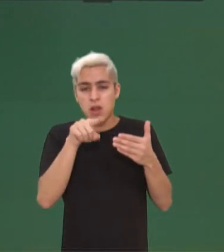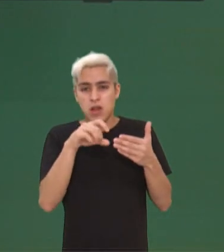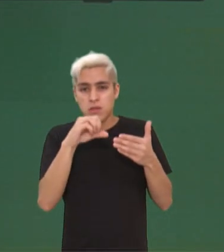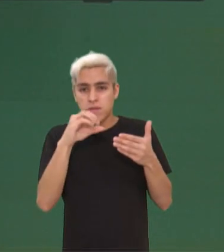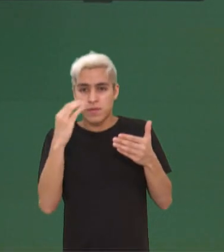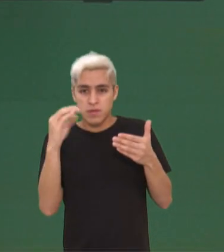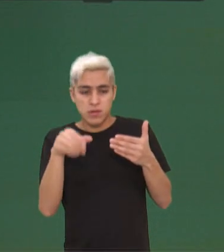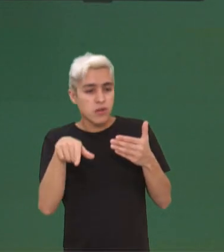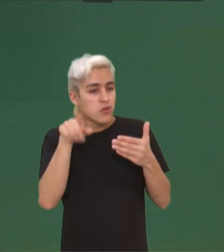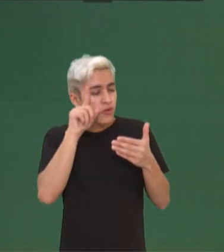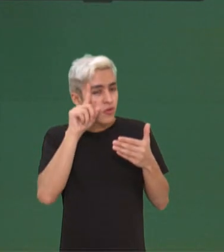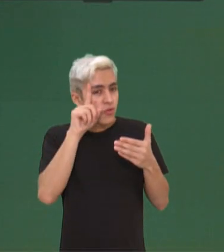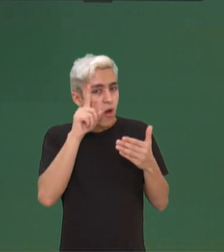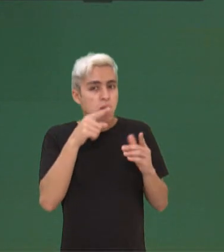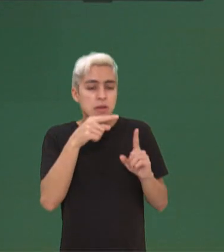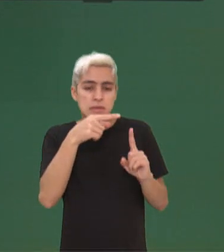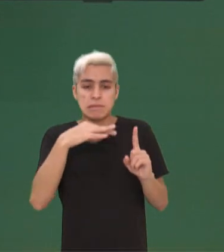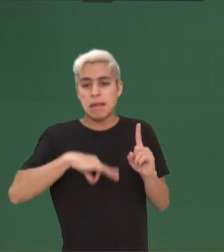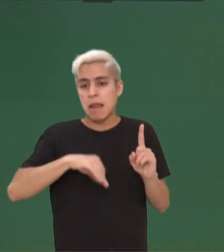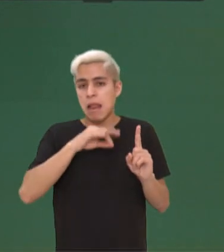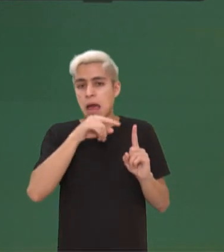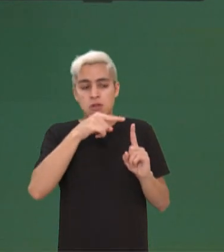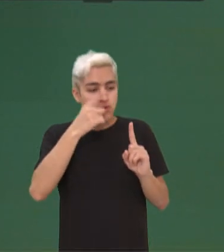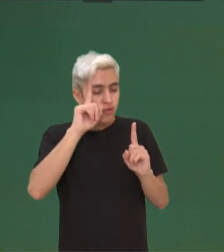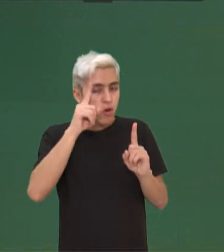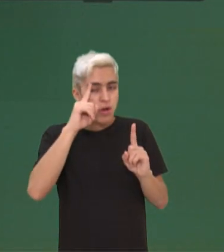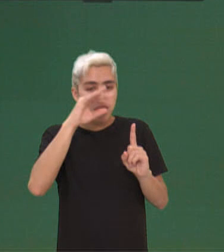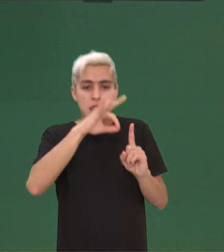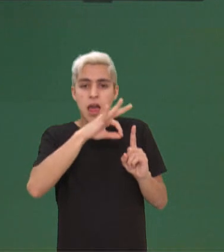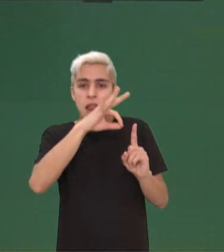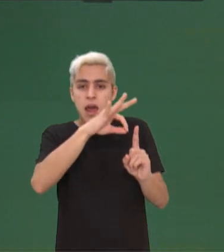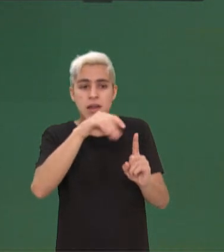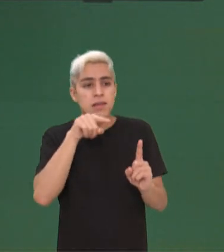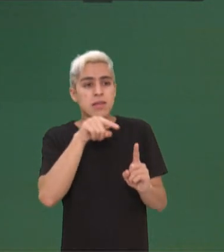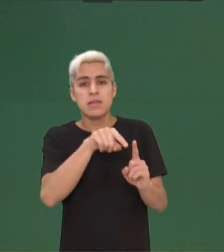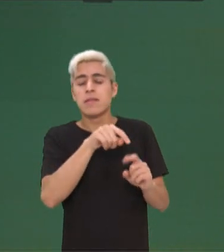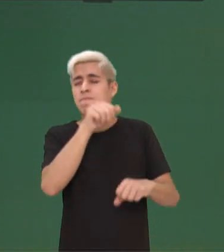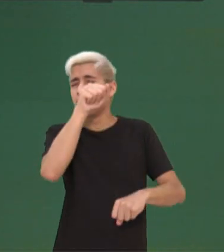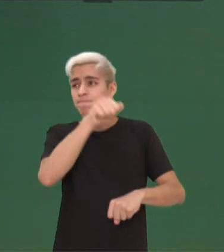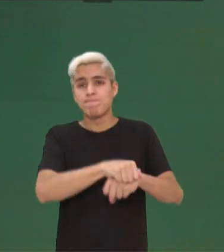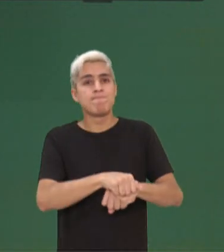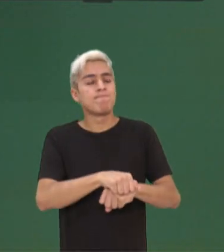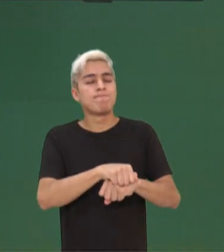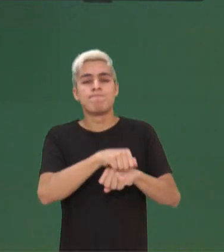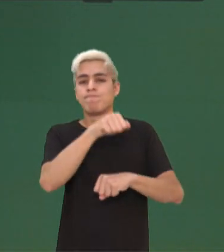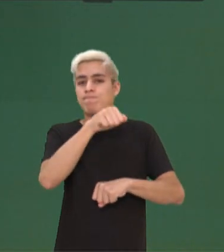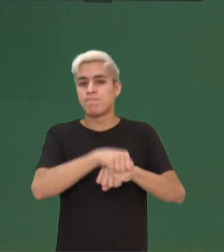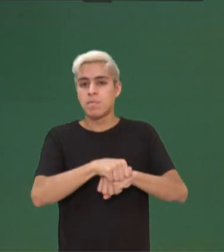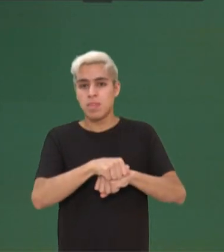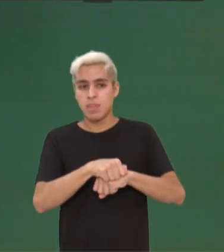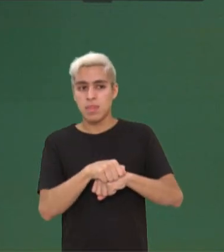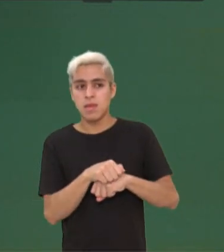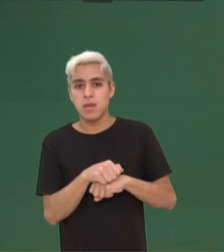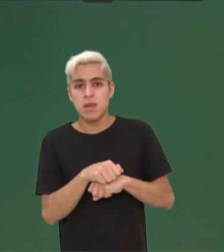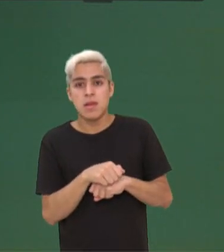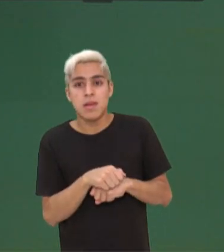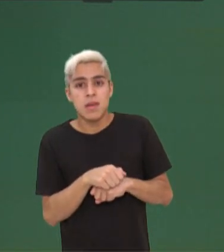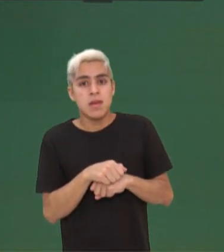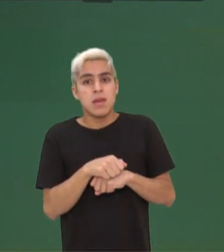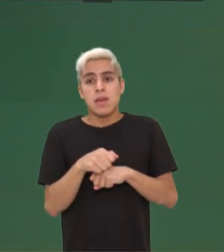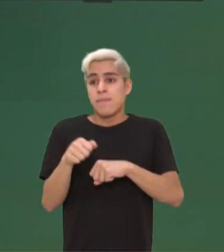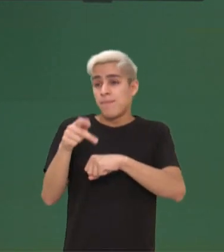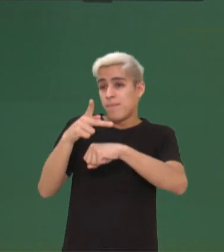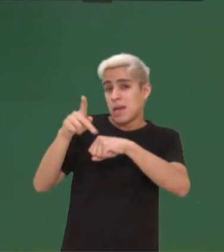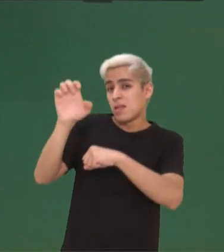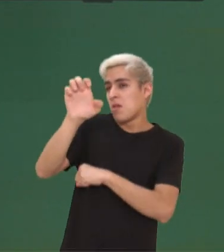US$1,90 ali ao dia. Isso é o que a gente chama de extrema pobreza. Nós não temos um cenário assim em países